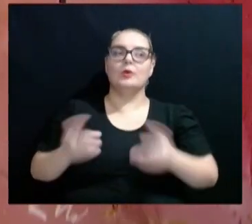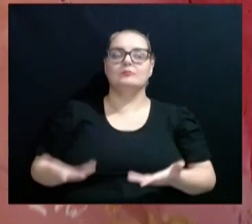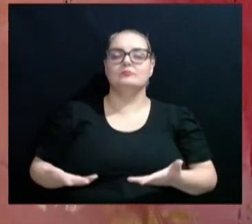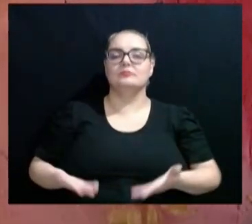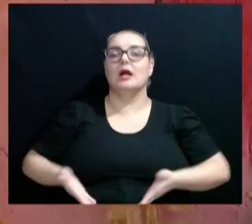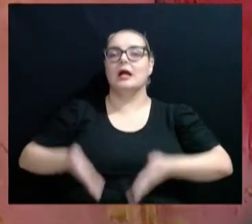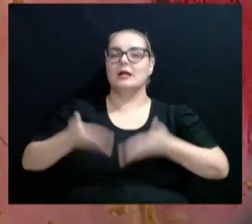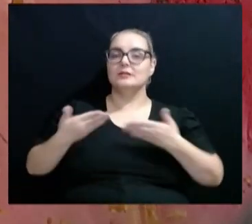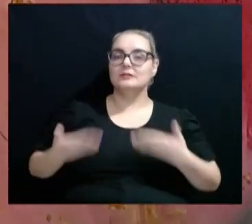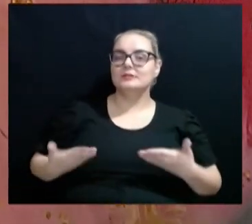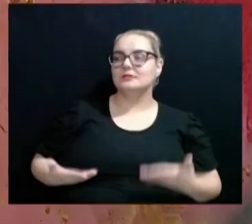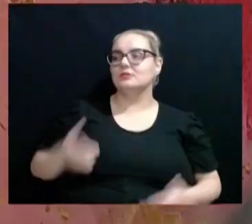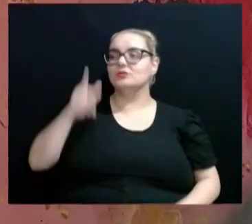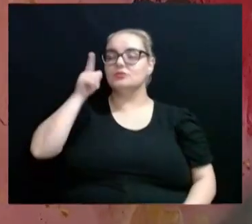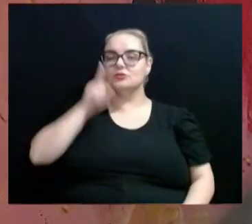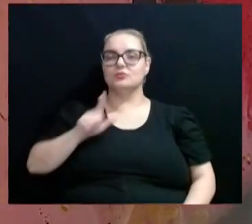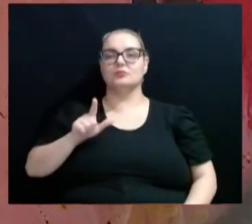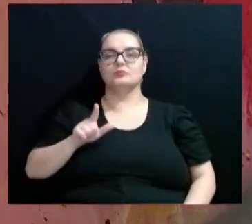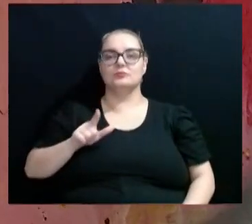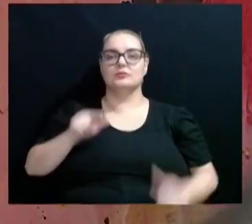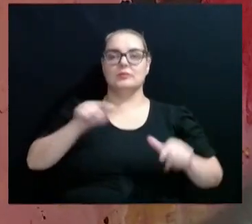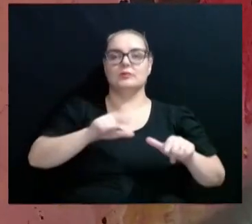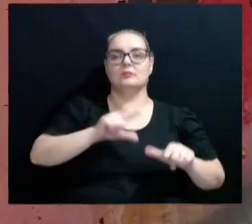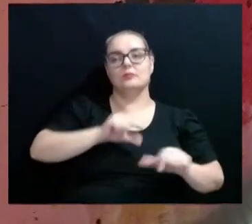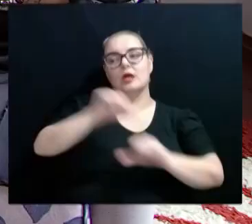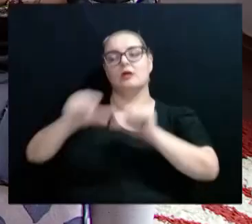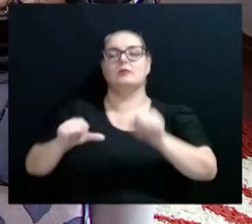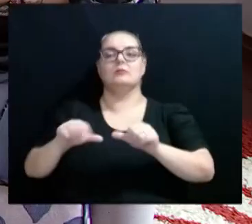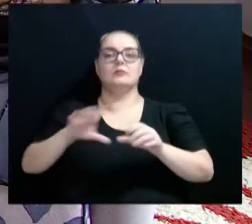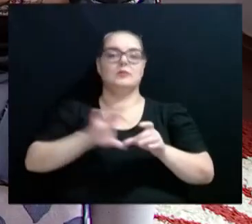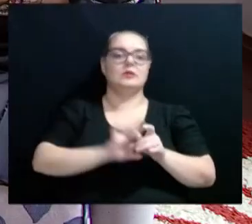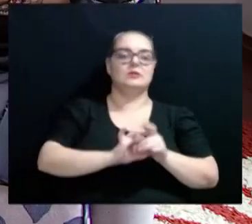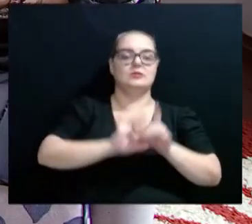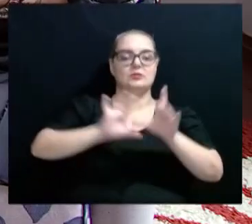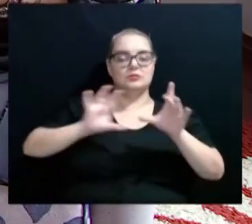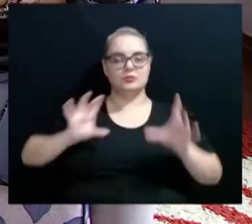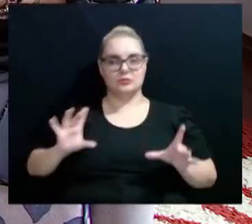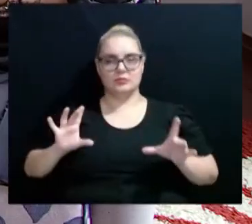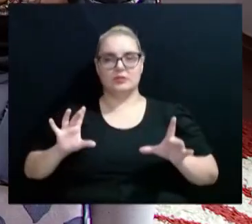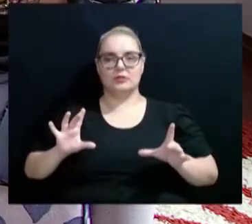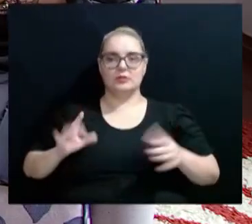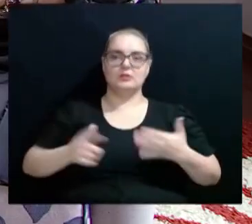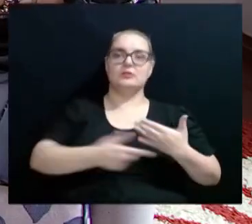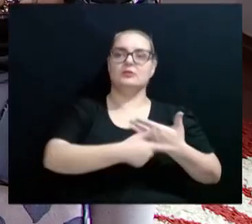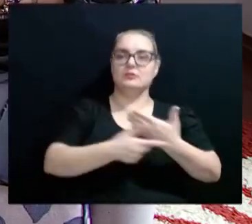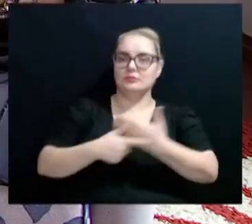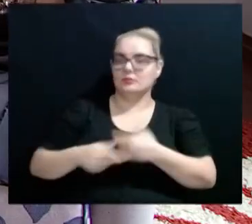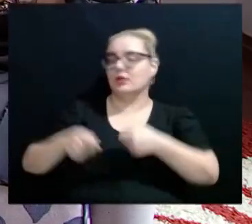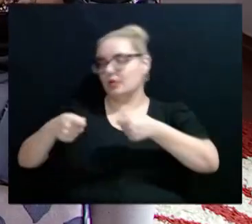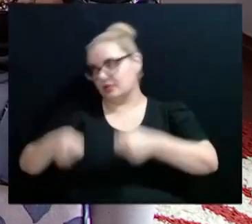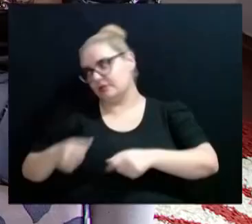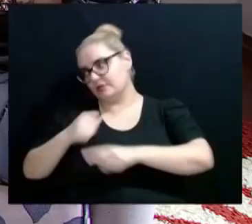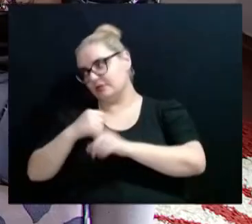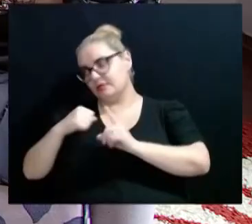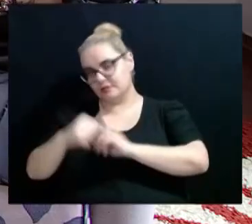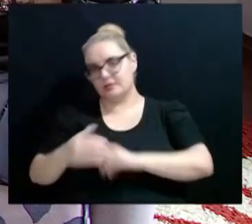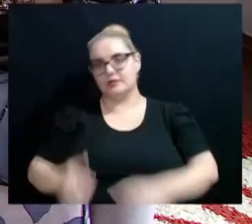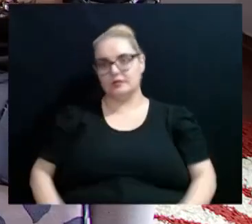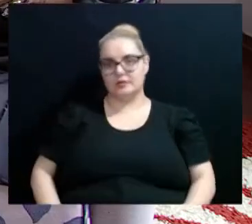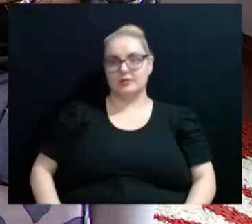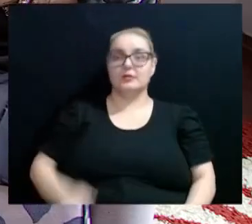pouco dessa leveza de conseguir sair desse local, se desconectar desses papéis estabelecidos